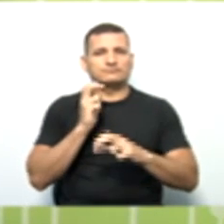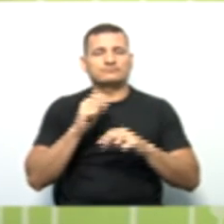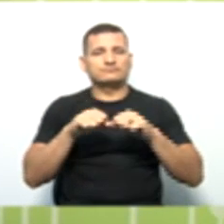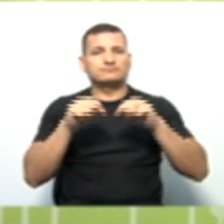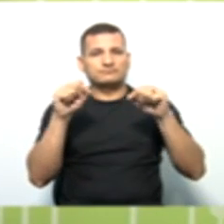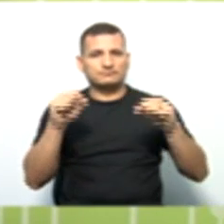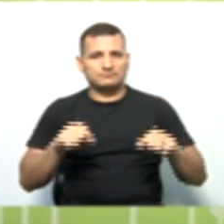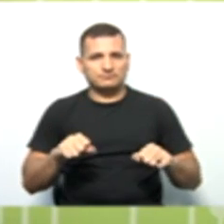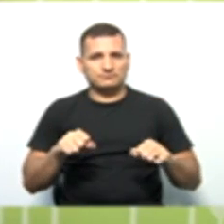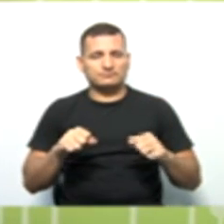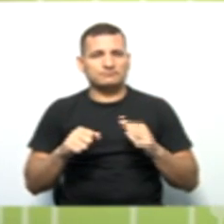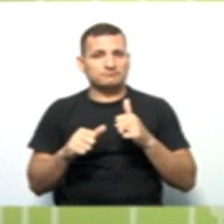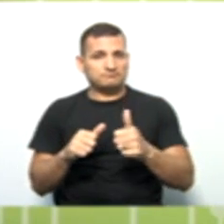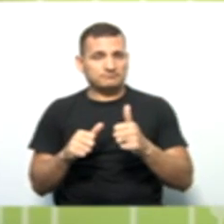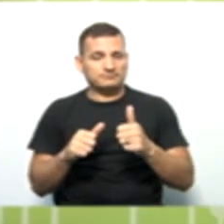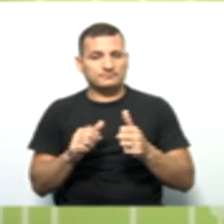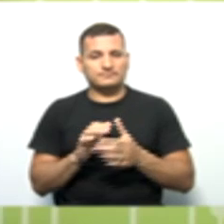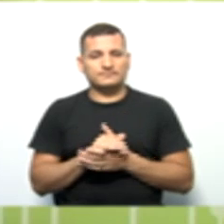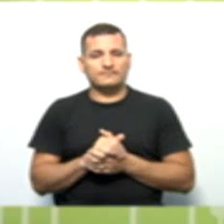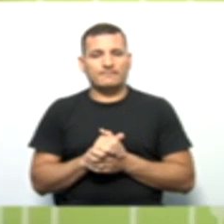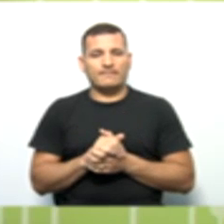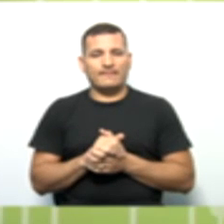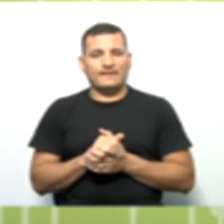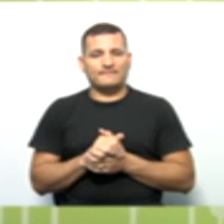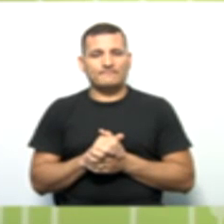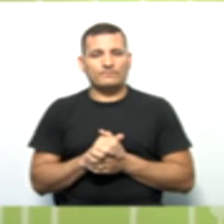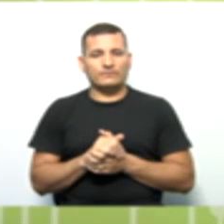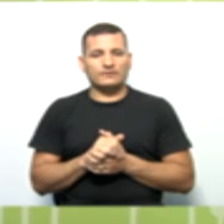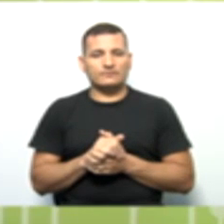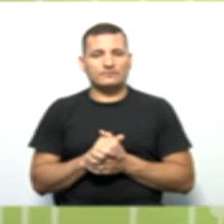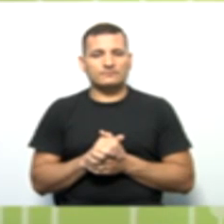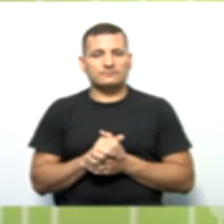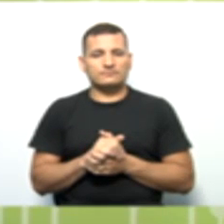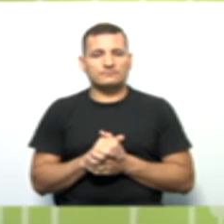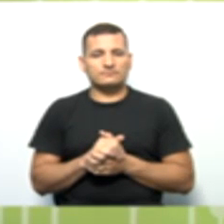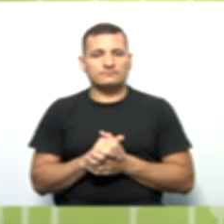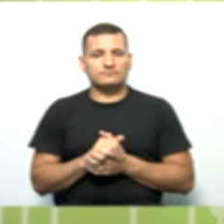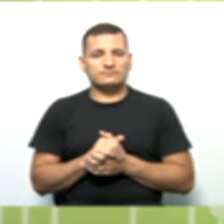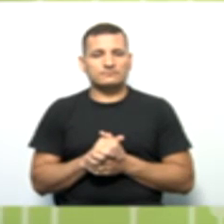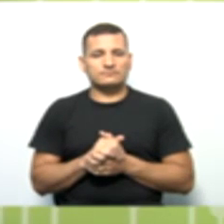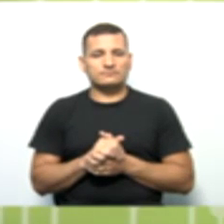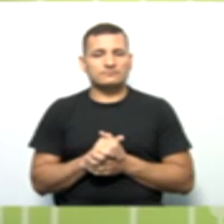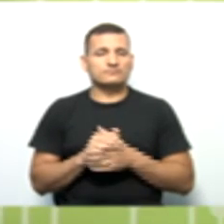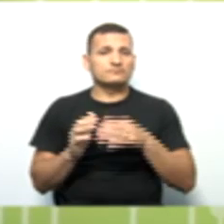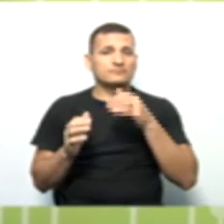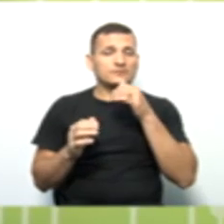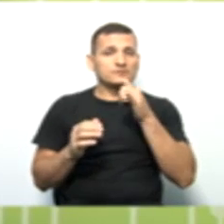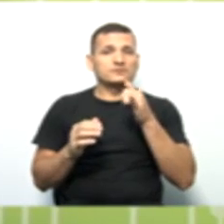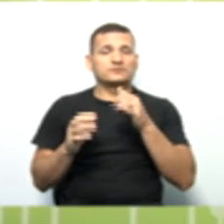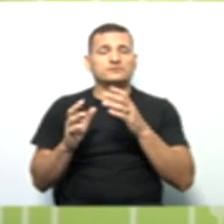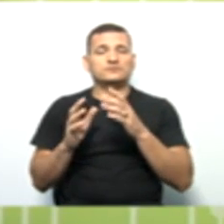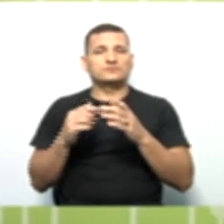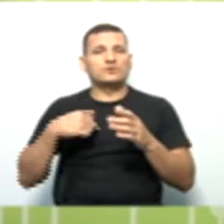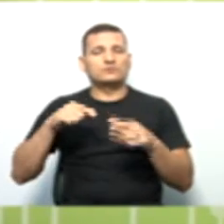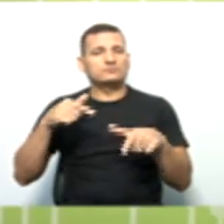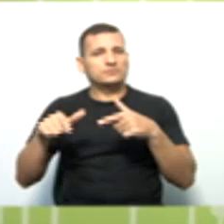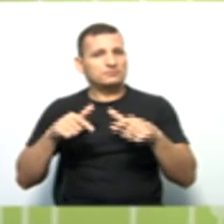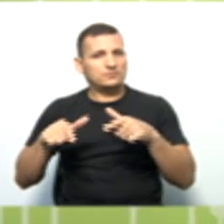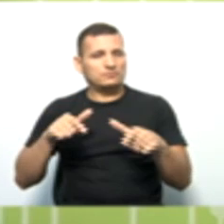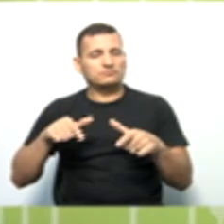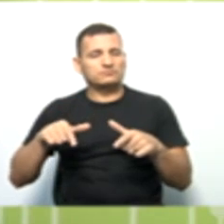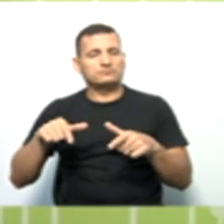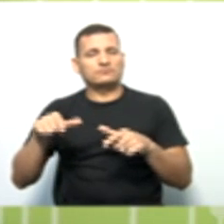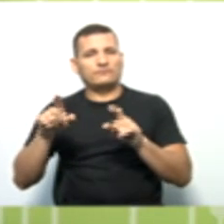de software. Tá bom? Geralmente, gente, a gente, quando está inserido nesse mundo da informática, ainda